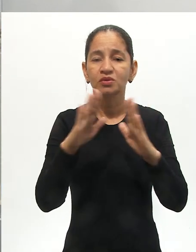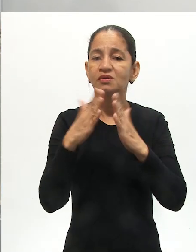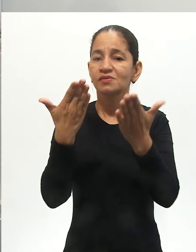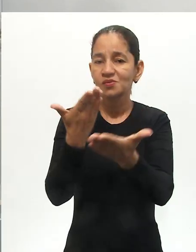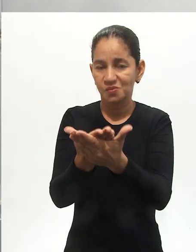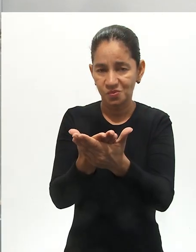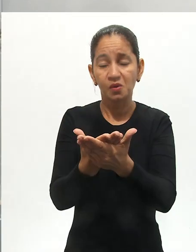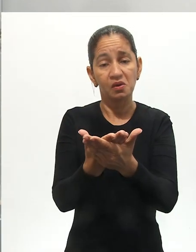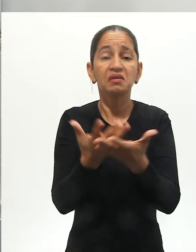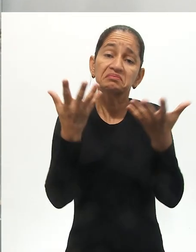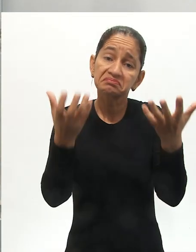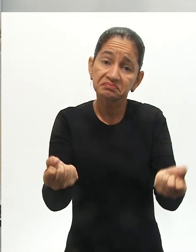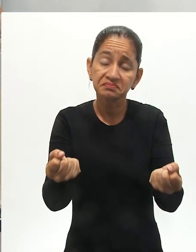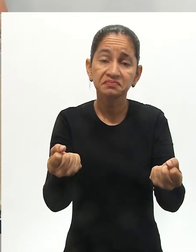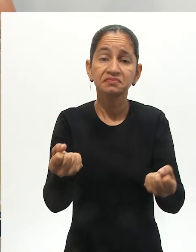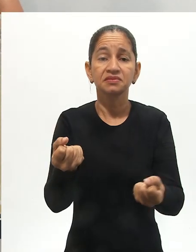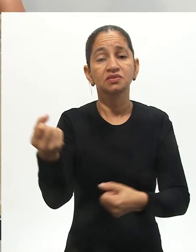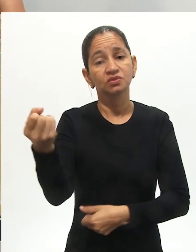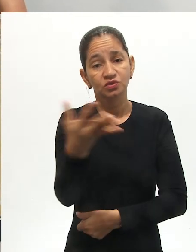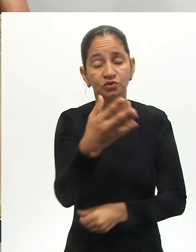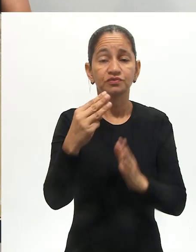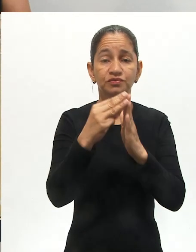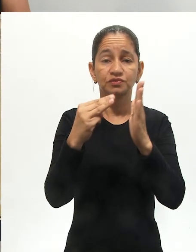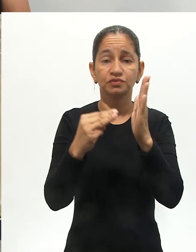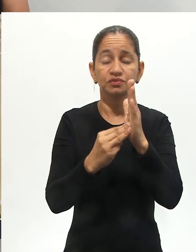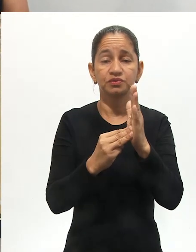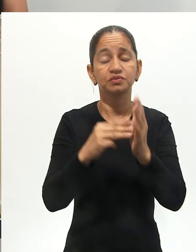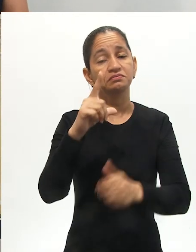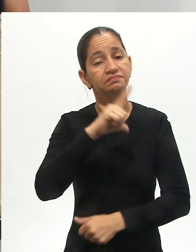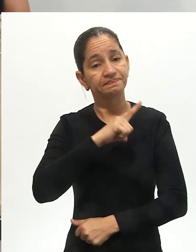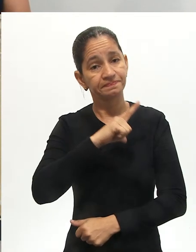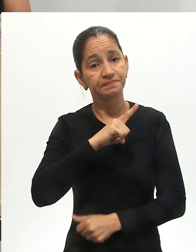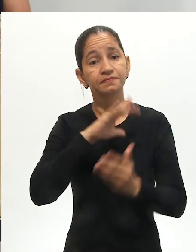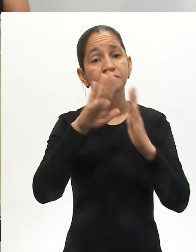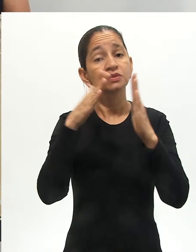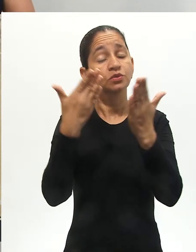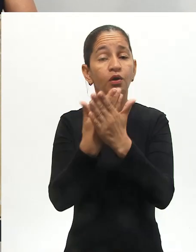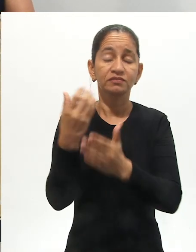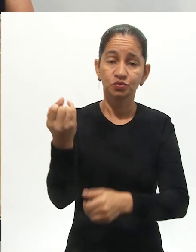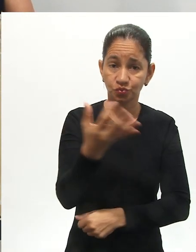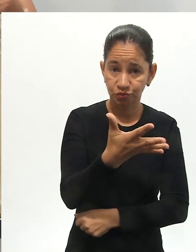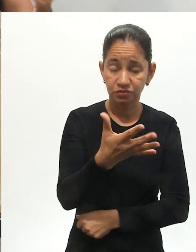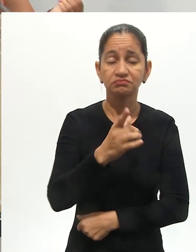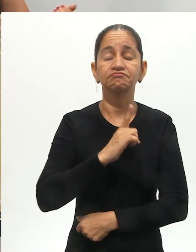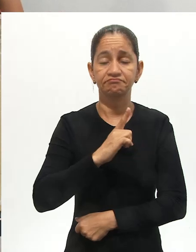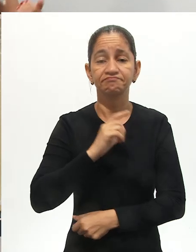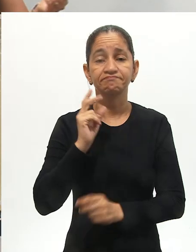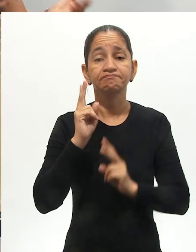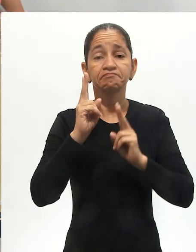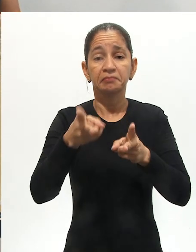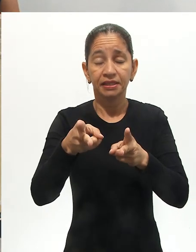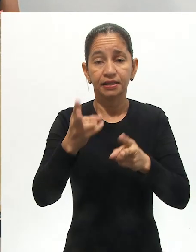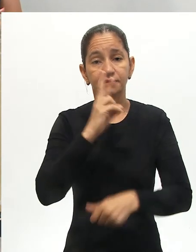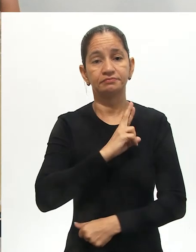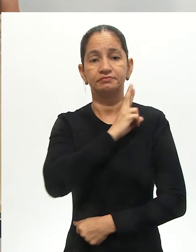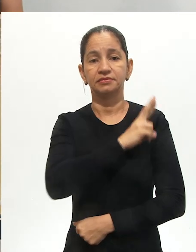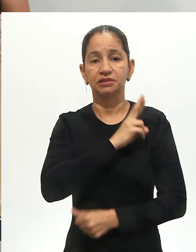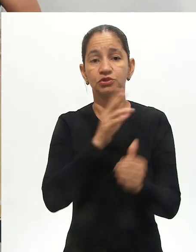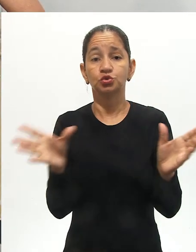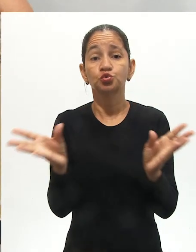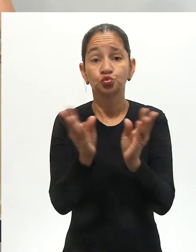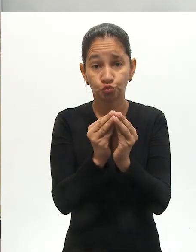muitas aderiram a essa metodologias da escola nova, porém mantendo os